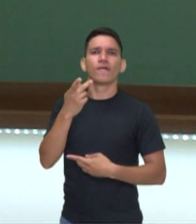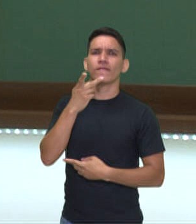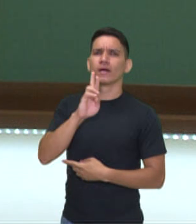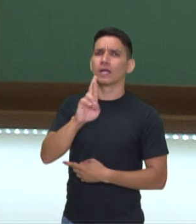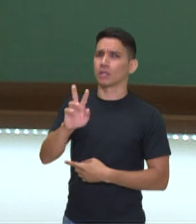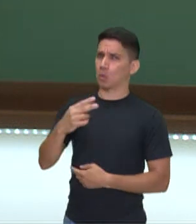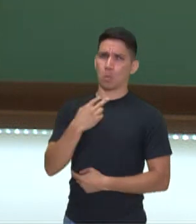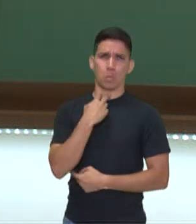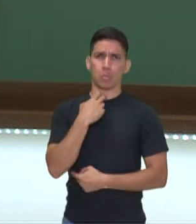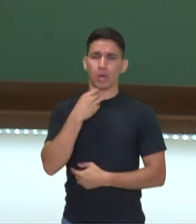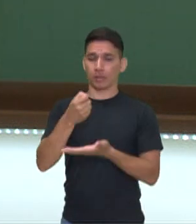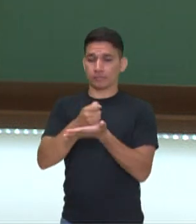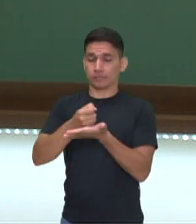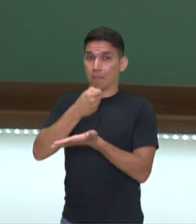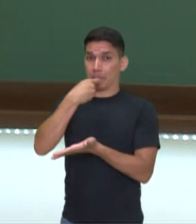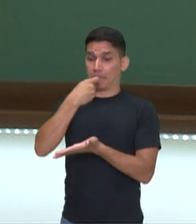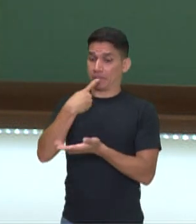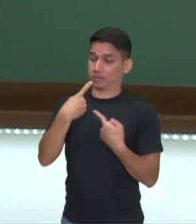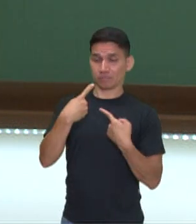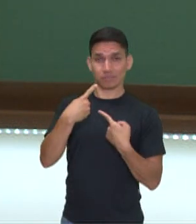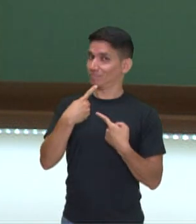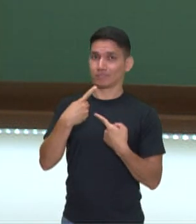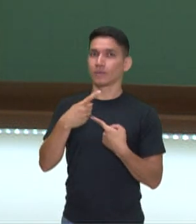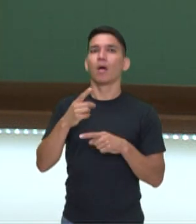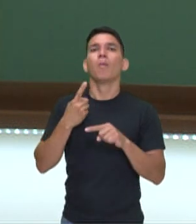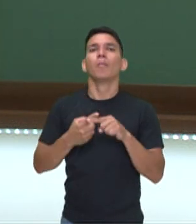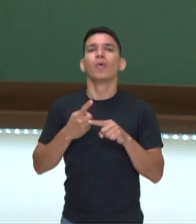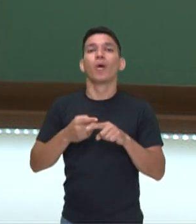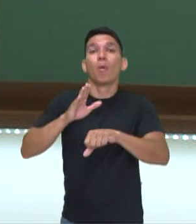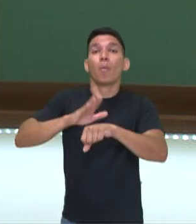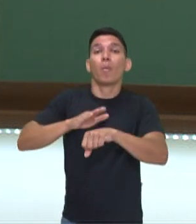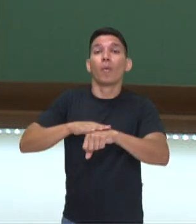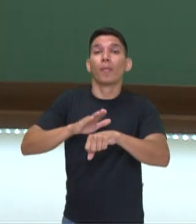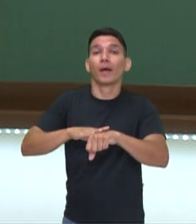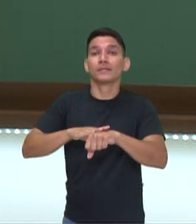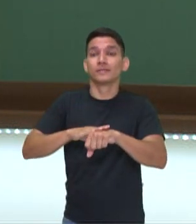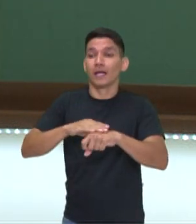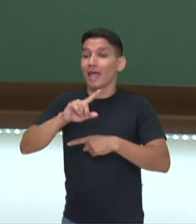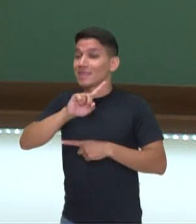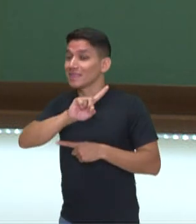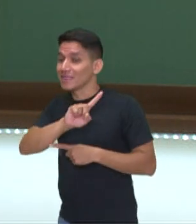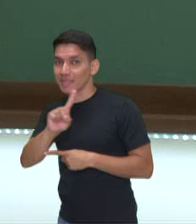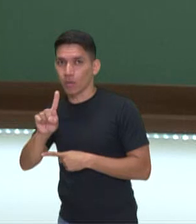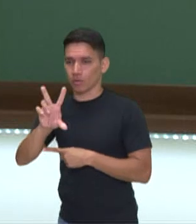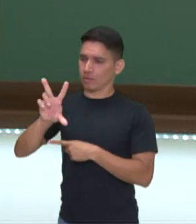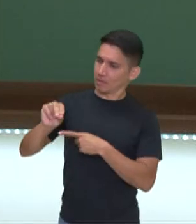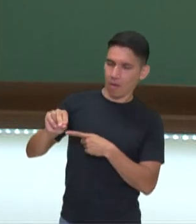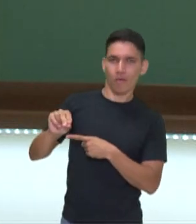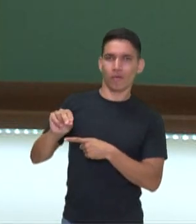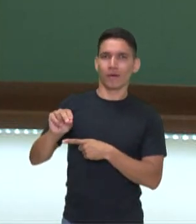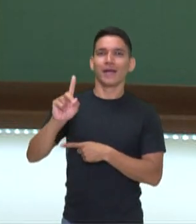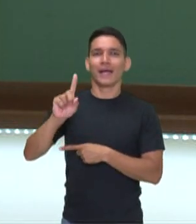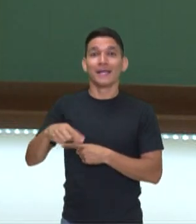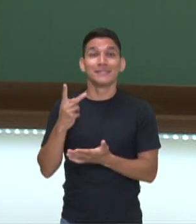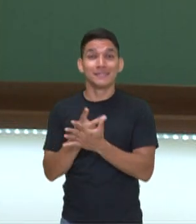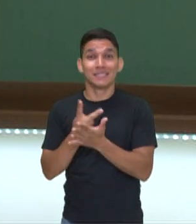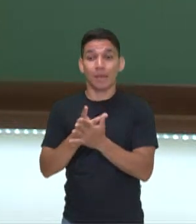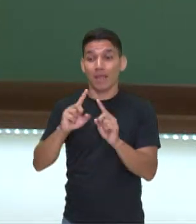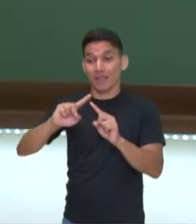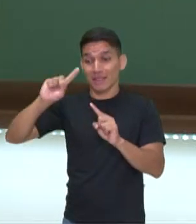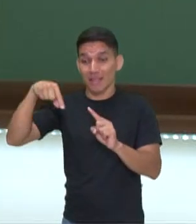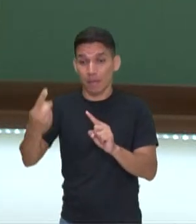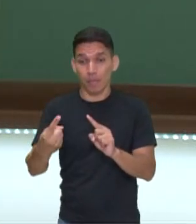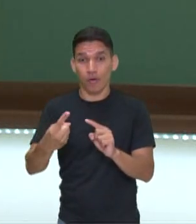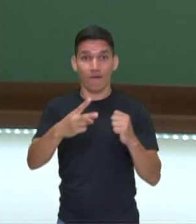Lembra que eu falei para vocês que na negativa o not vem sempre depois do verbo modal. No caso aqui nós temos o